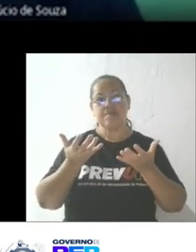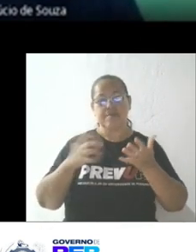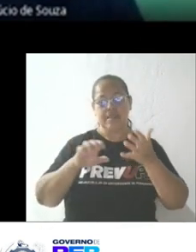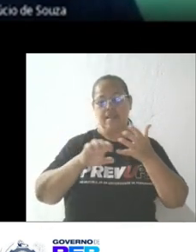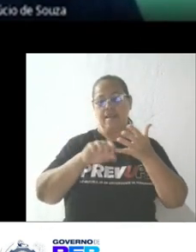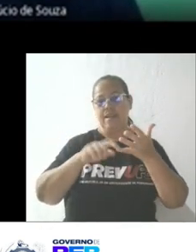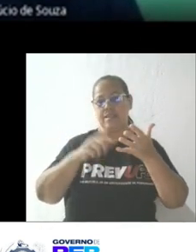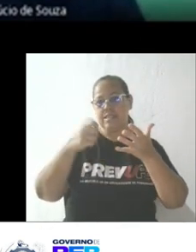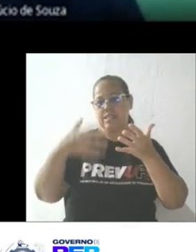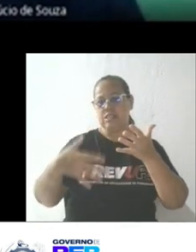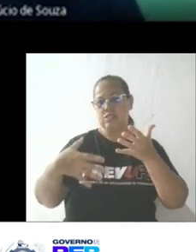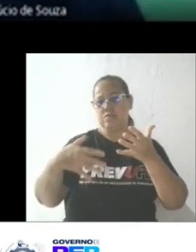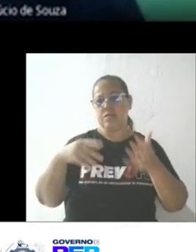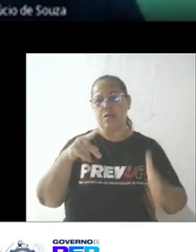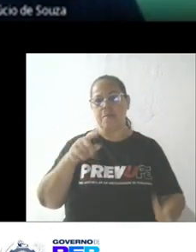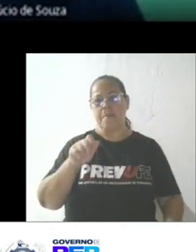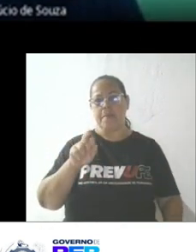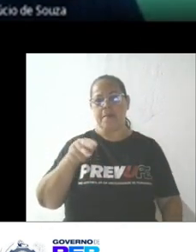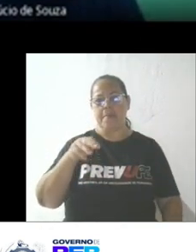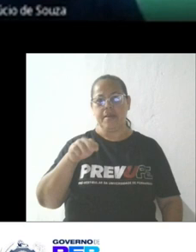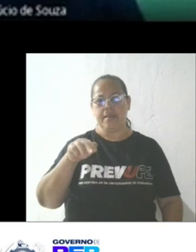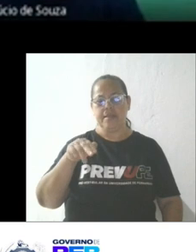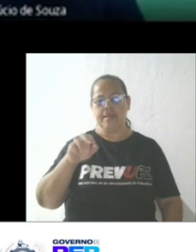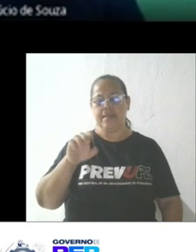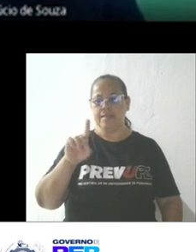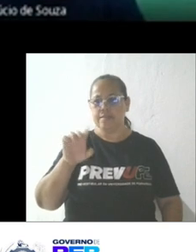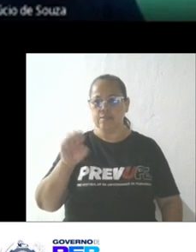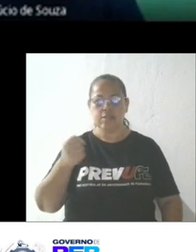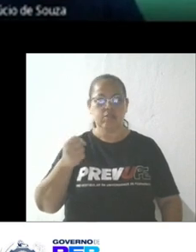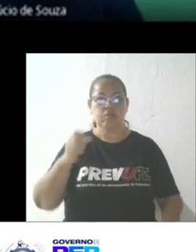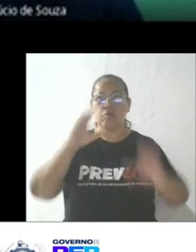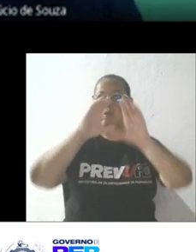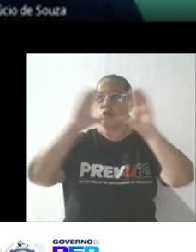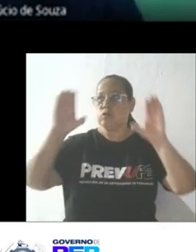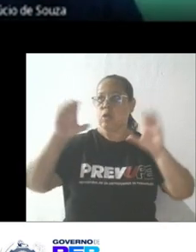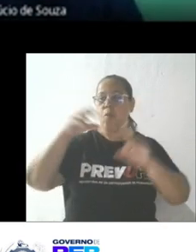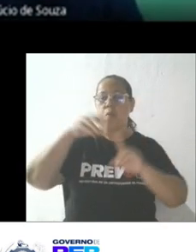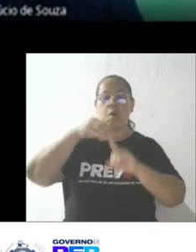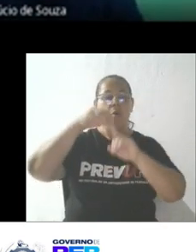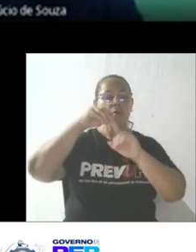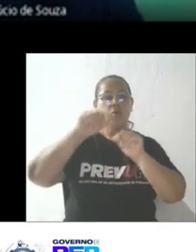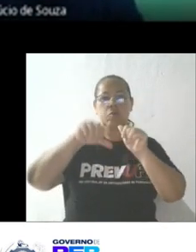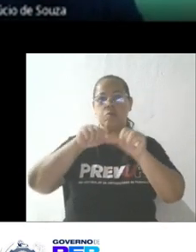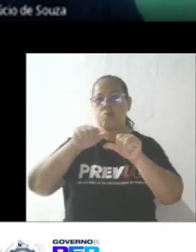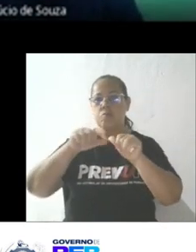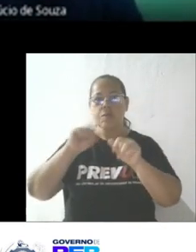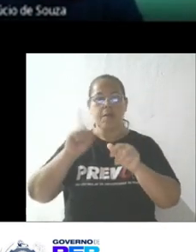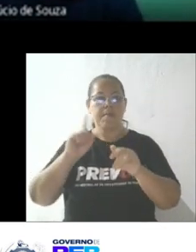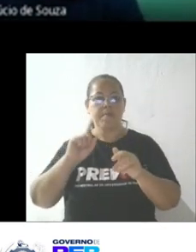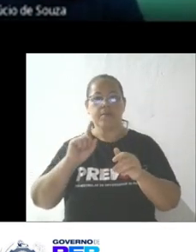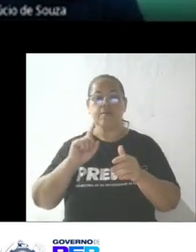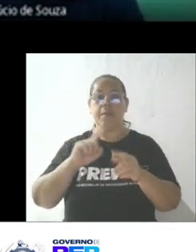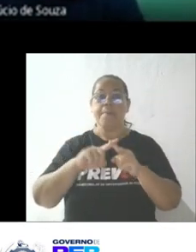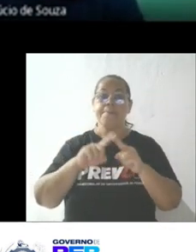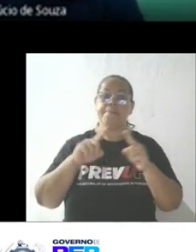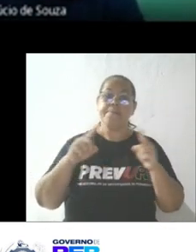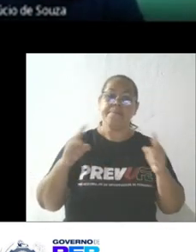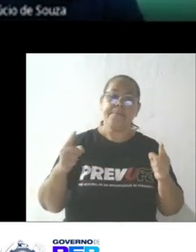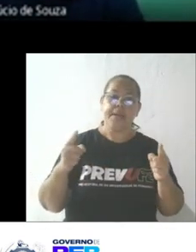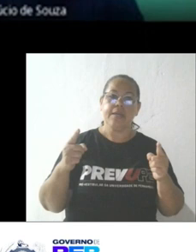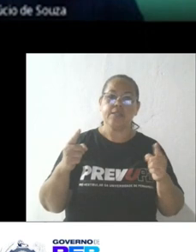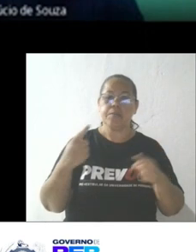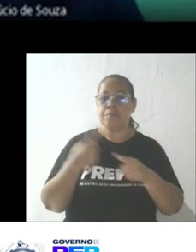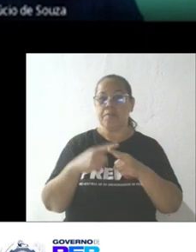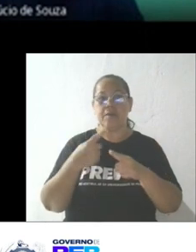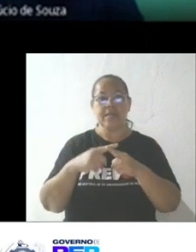conclui que o ser é único imutável infinito e mau entretanto porque não há como negar